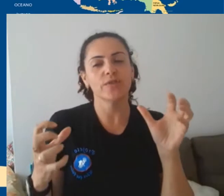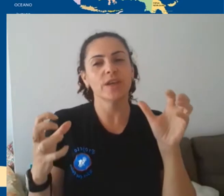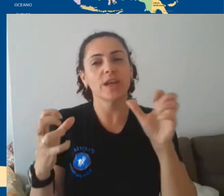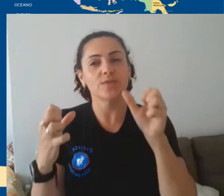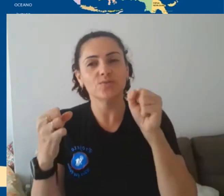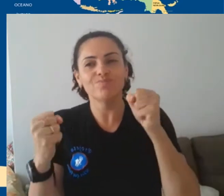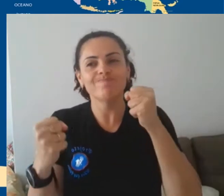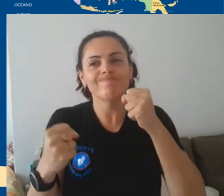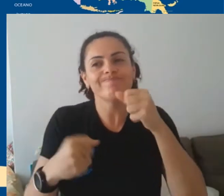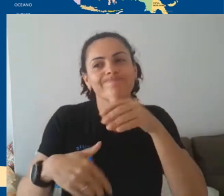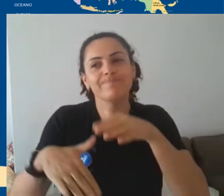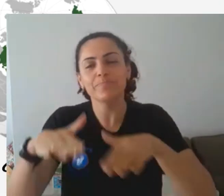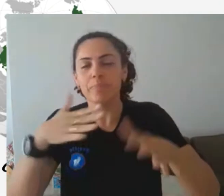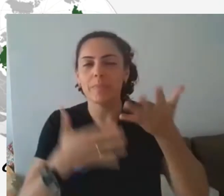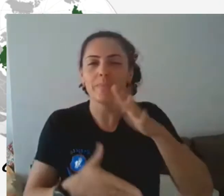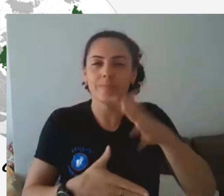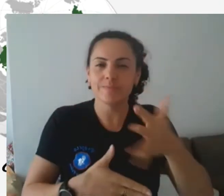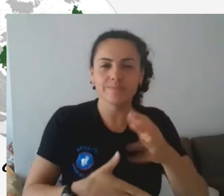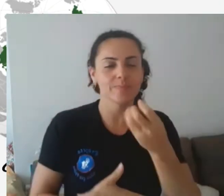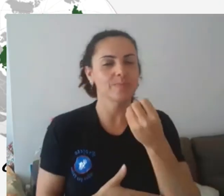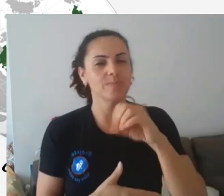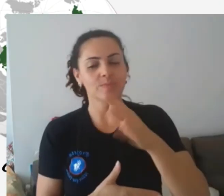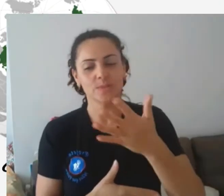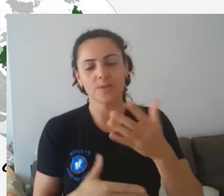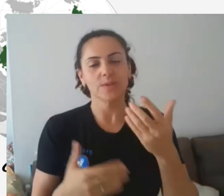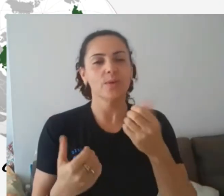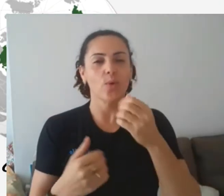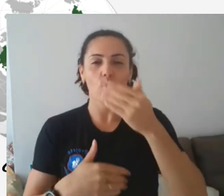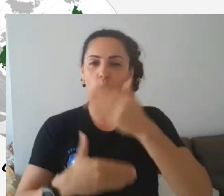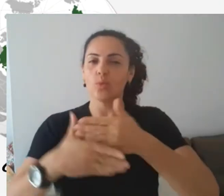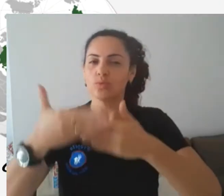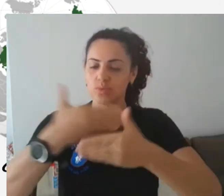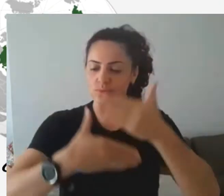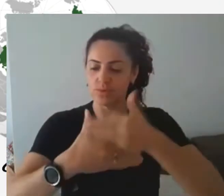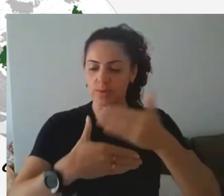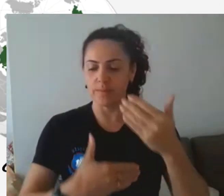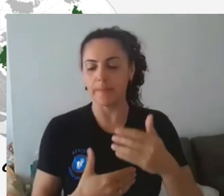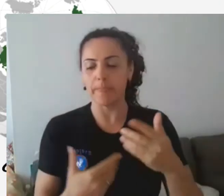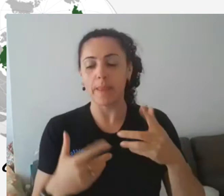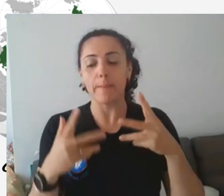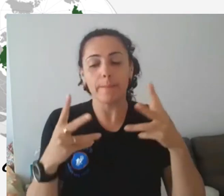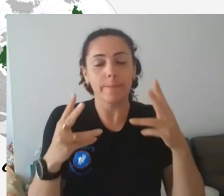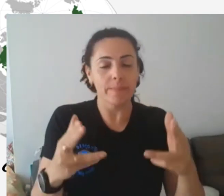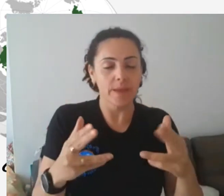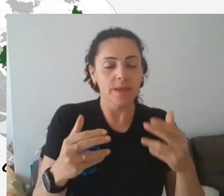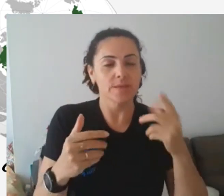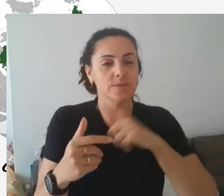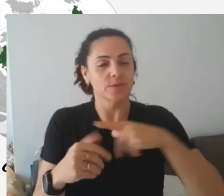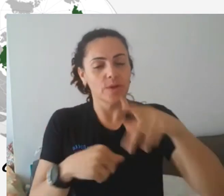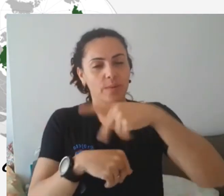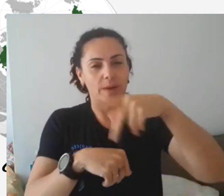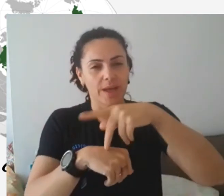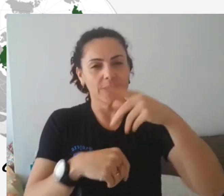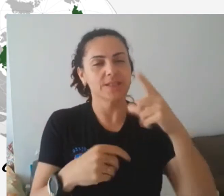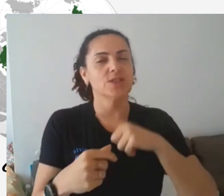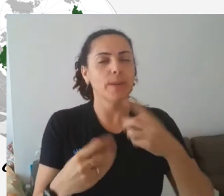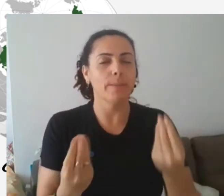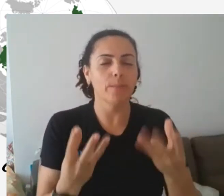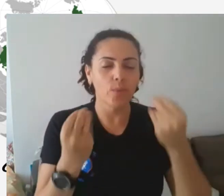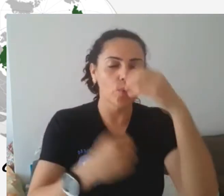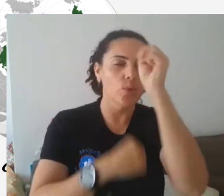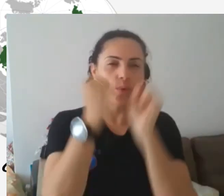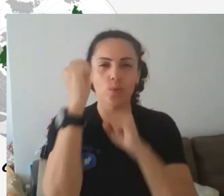destruídos possíveis. Além disso também, nesse momento a gente tem aí esses países com muita produção